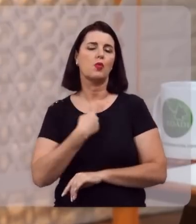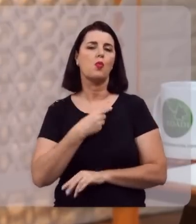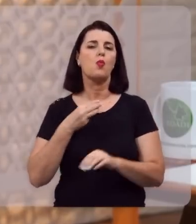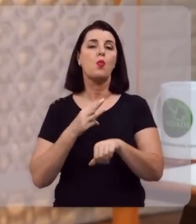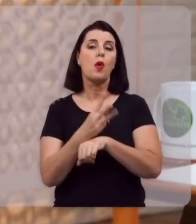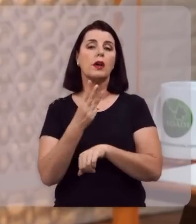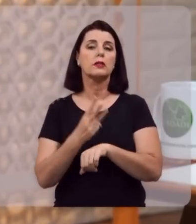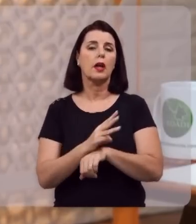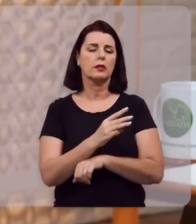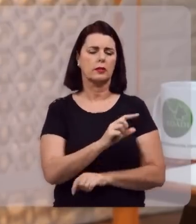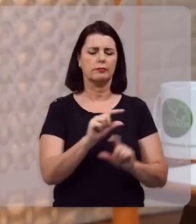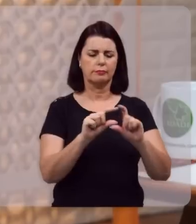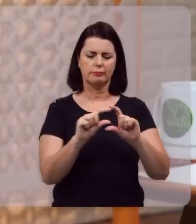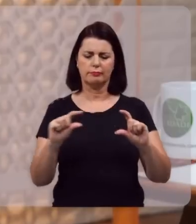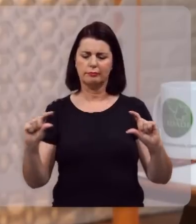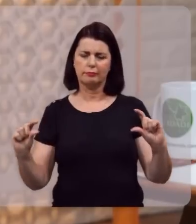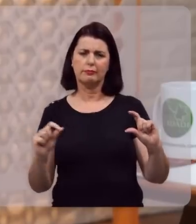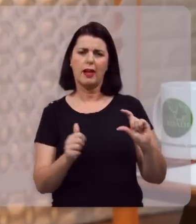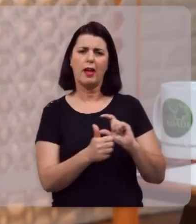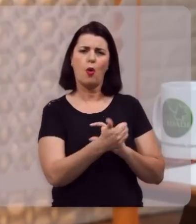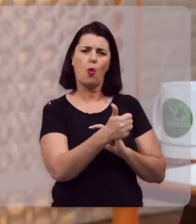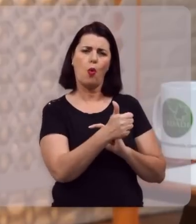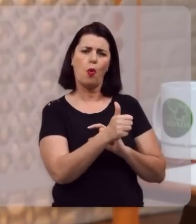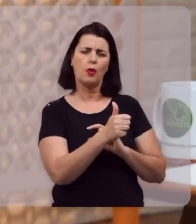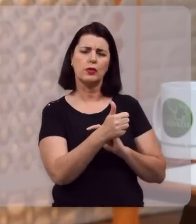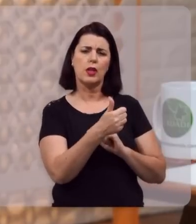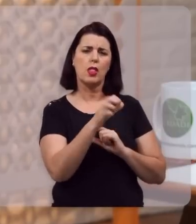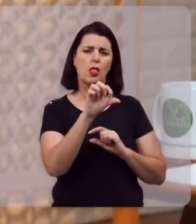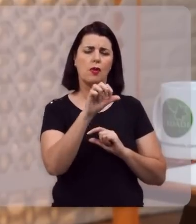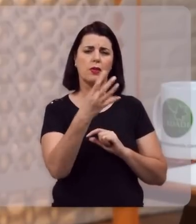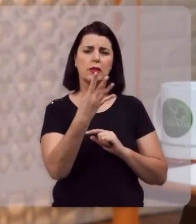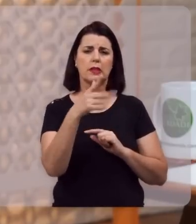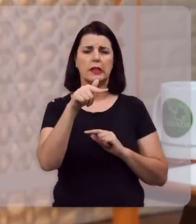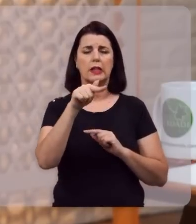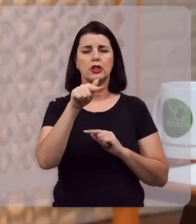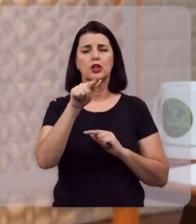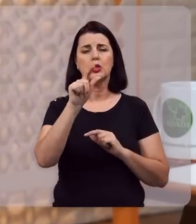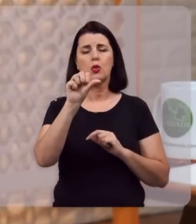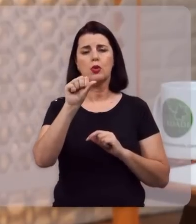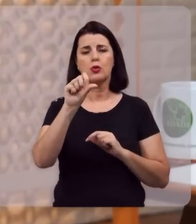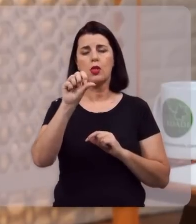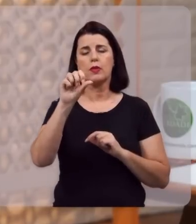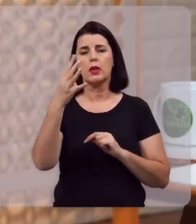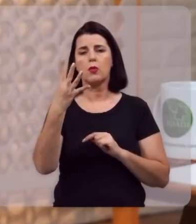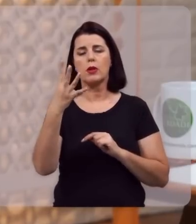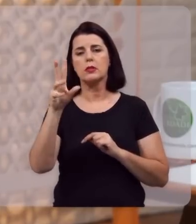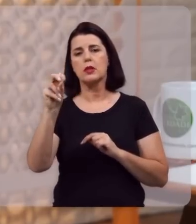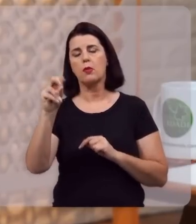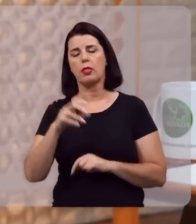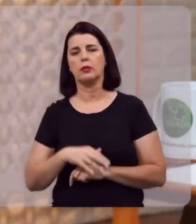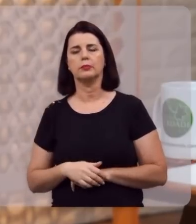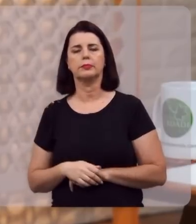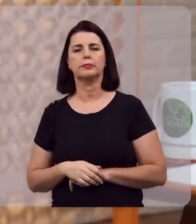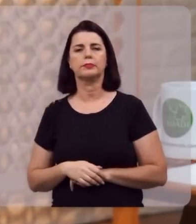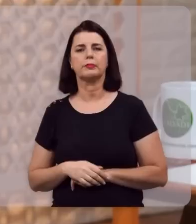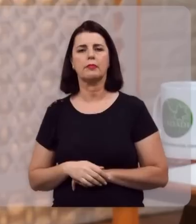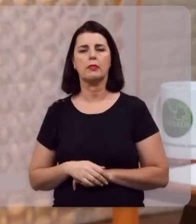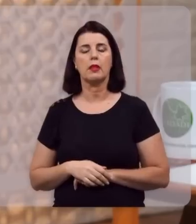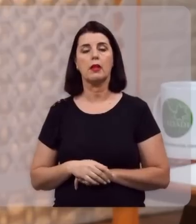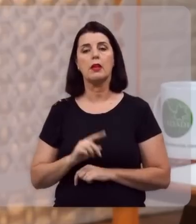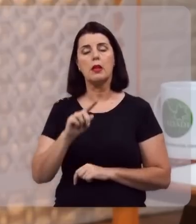nosso WhatsApp, o código de área, está aparecendo tudo aqui, é o 11 947 18 94